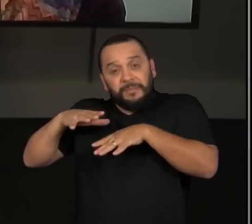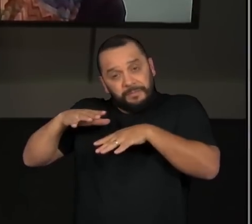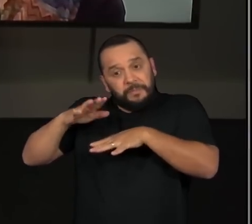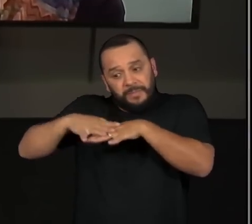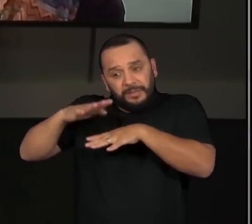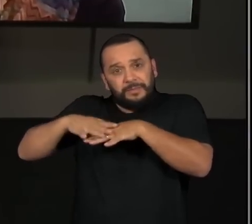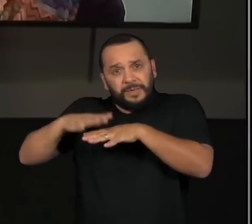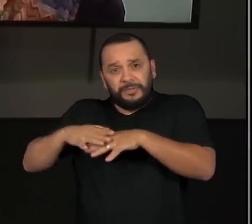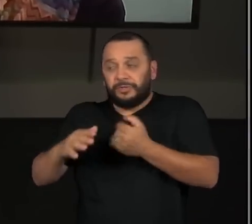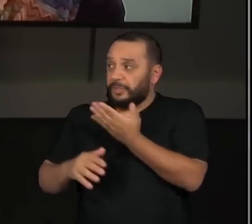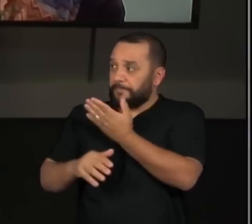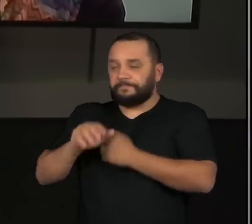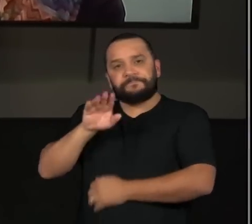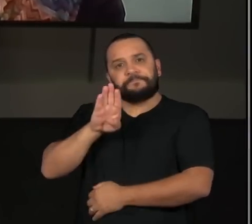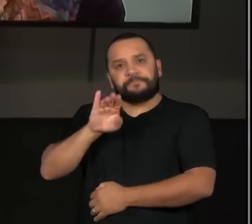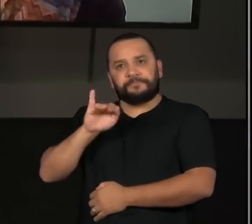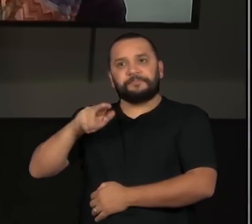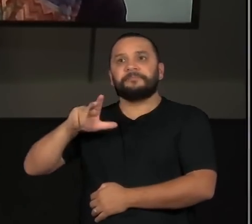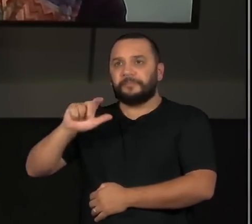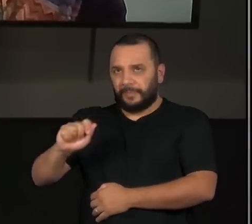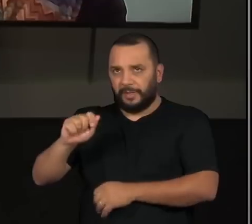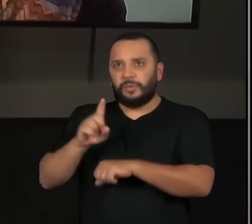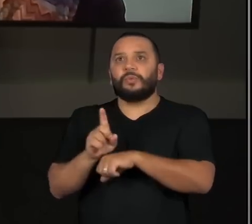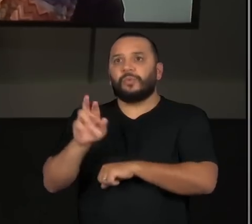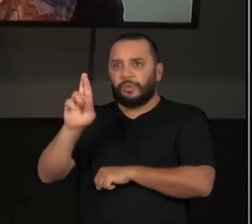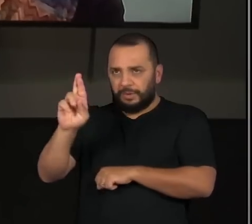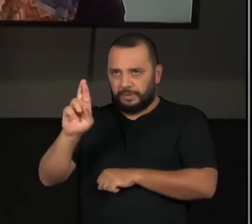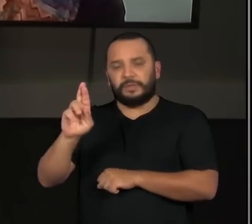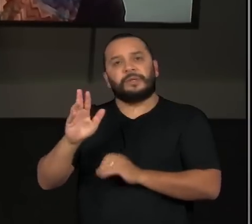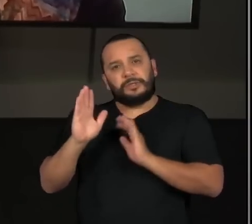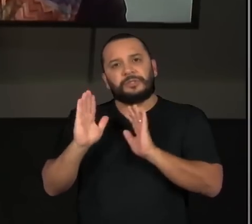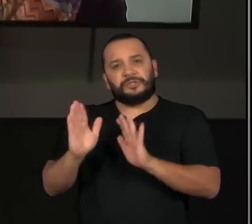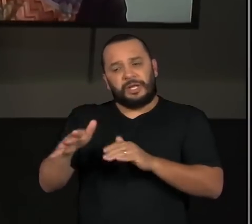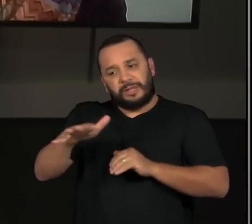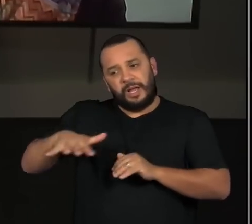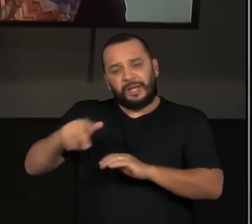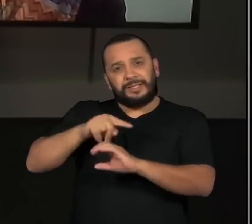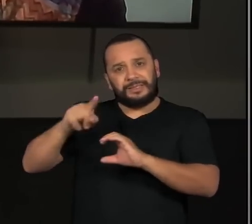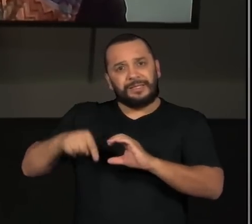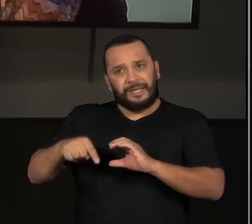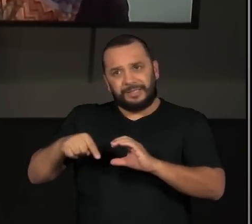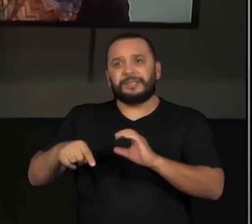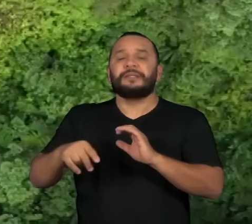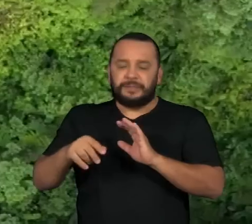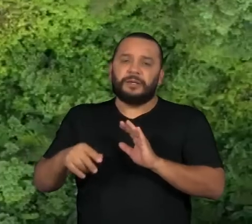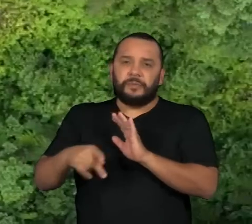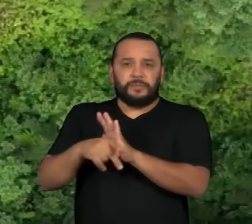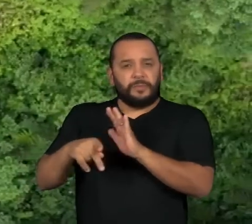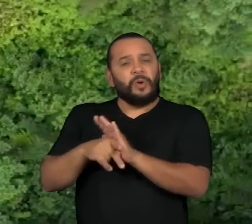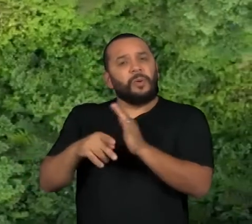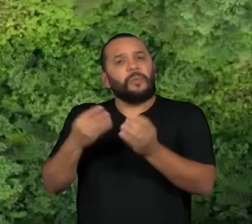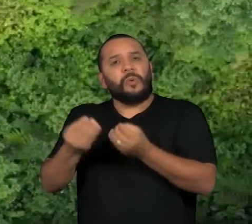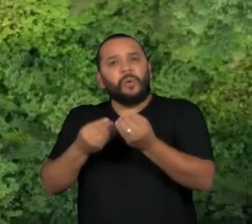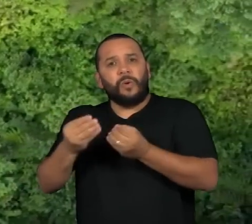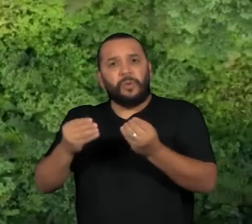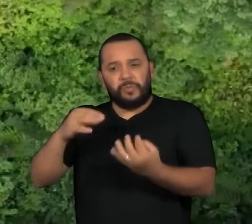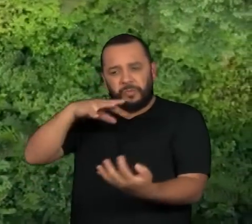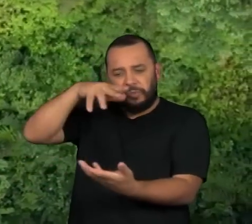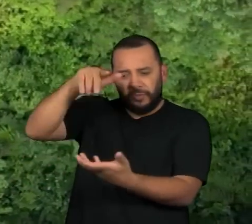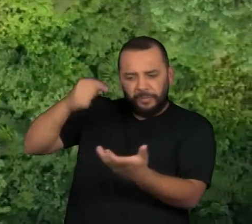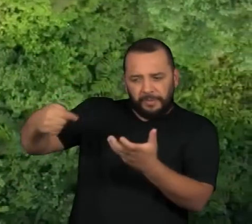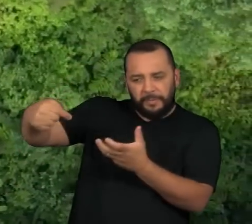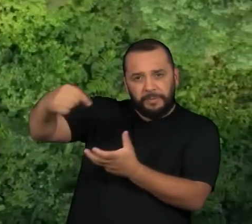mestre em ecologia e doutoranda que atua no Laboratório de Ciência do Sistema Terrestre, explica quais são